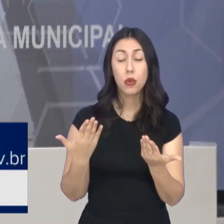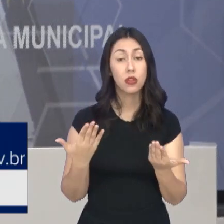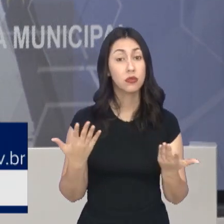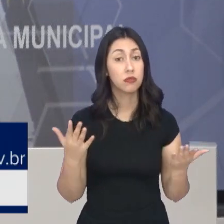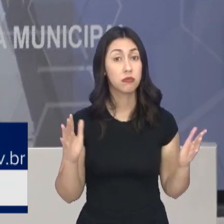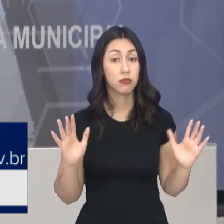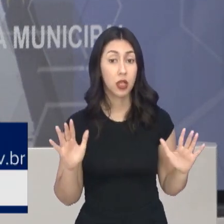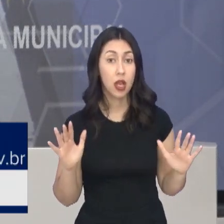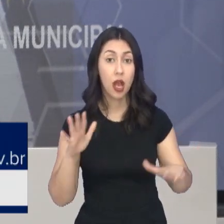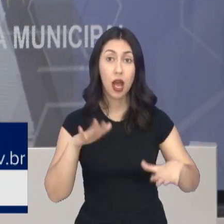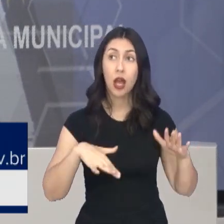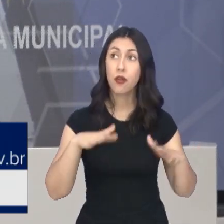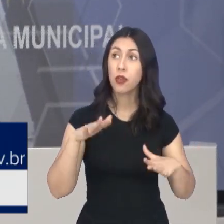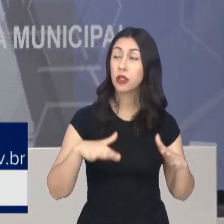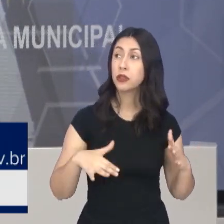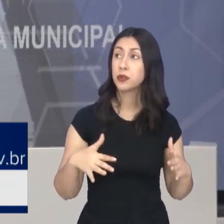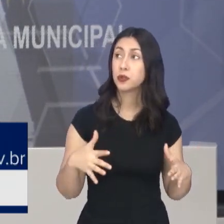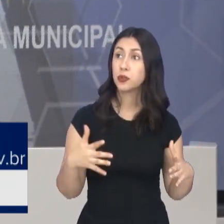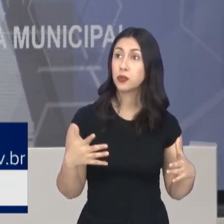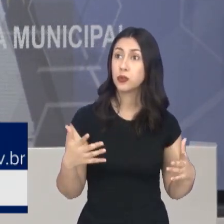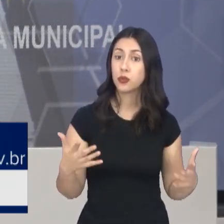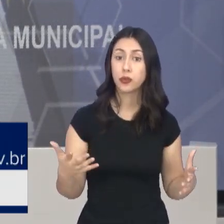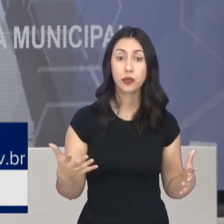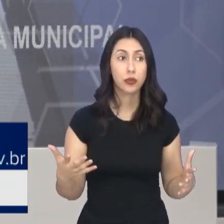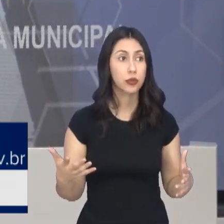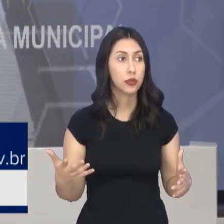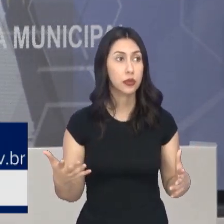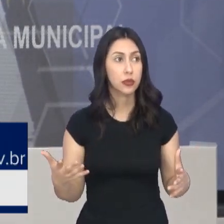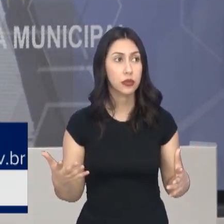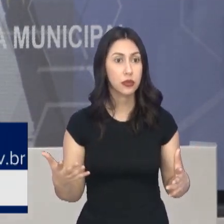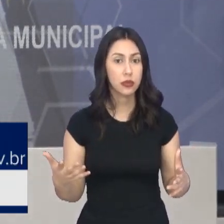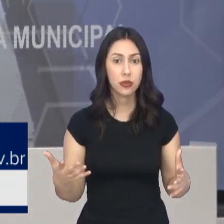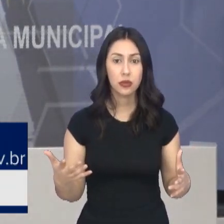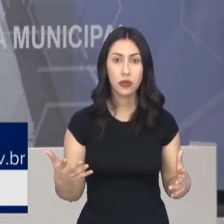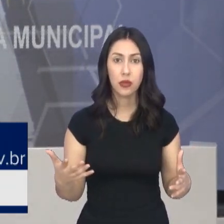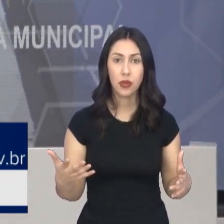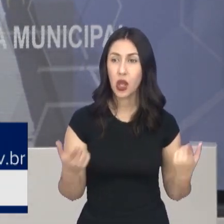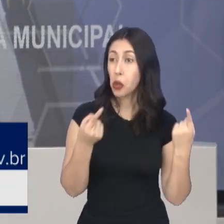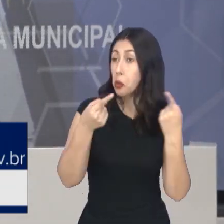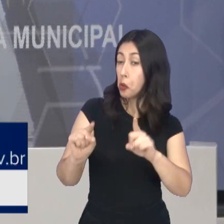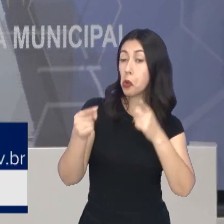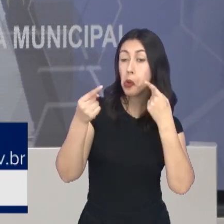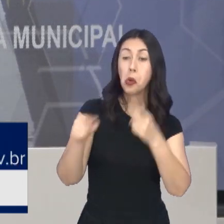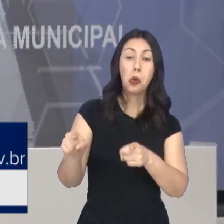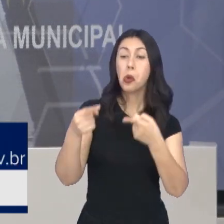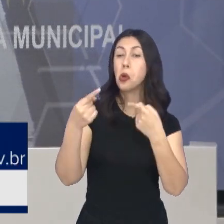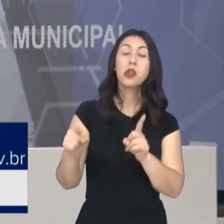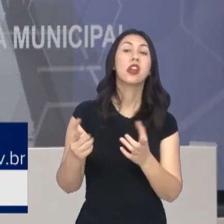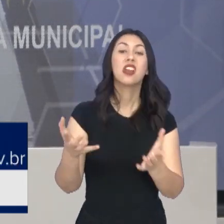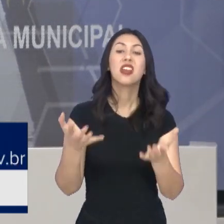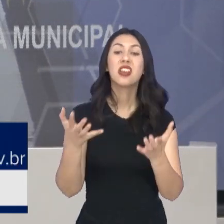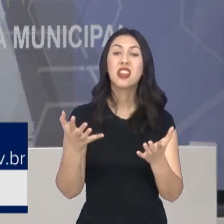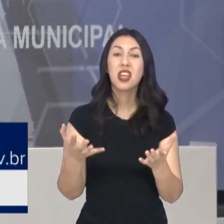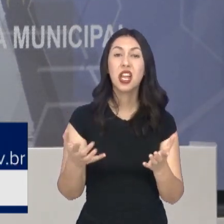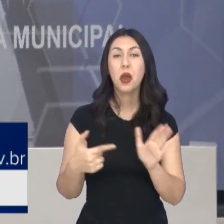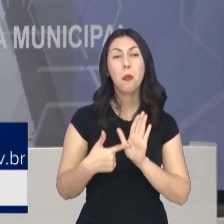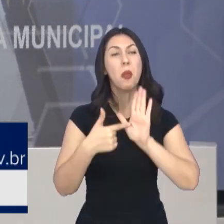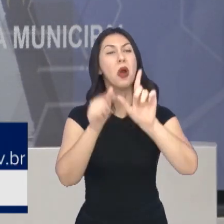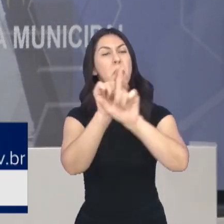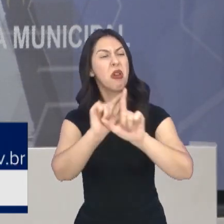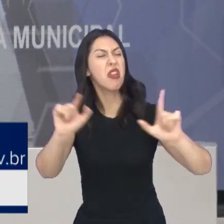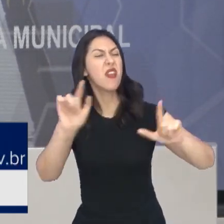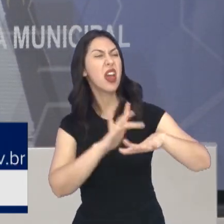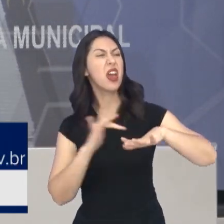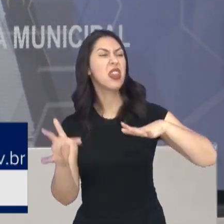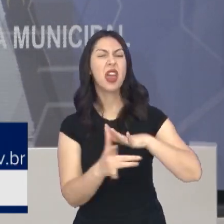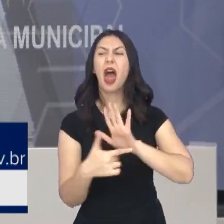fazendo, talvez, o que a gente chama de efeito contrário, né? De querer tudo para a televisão, para a rede